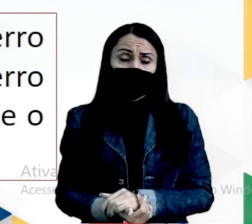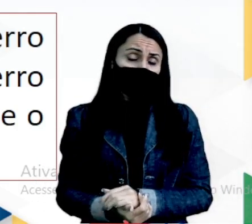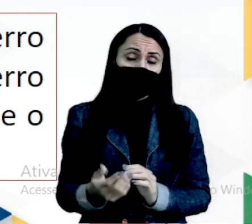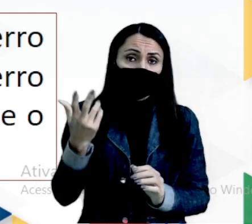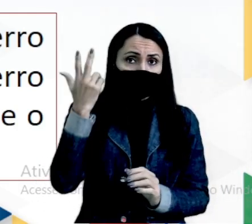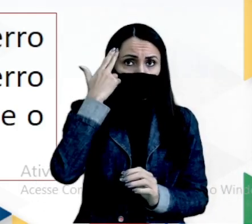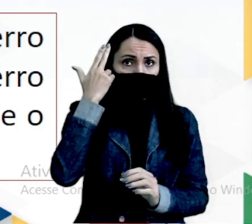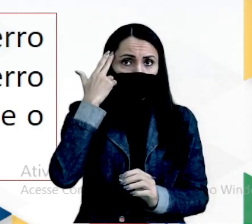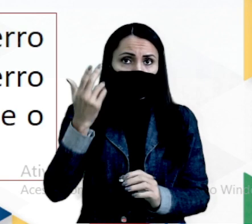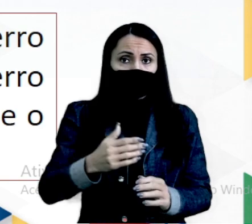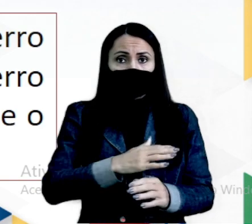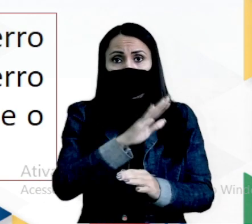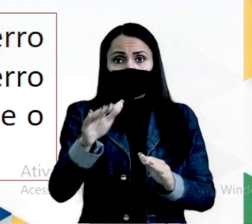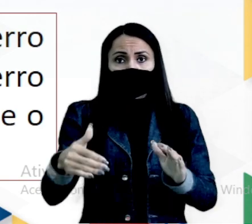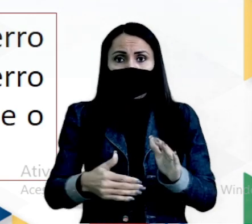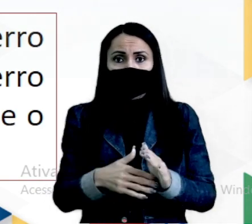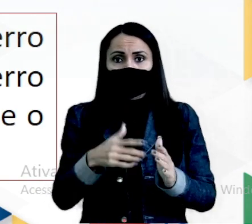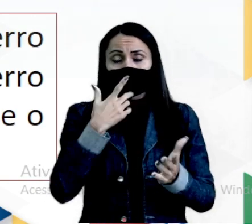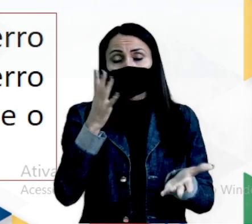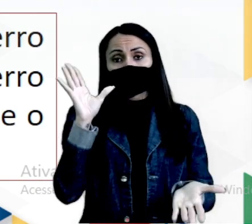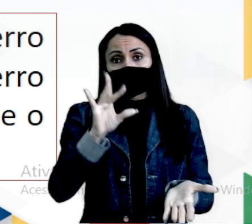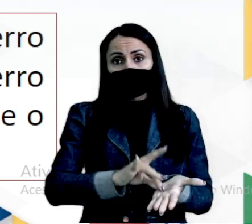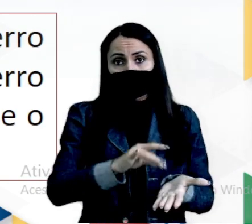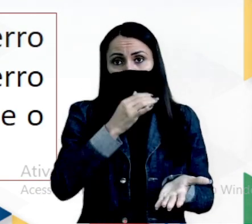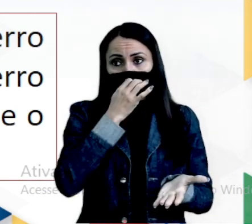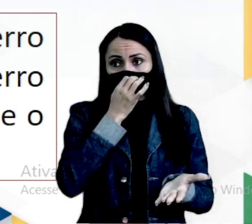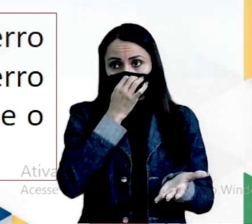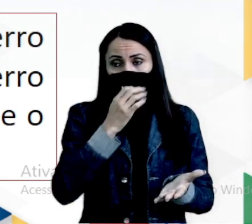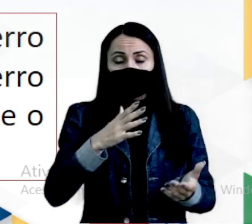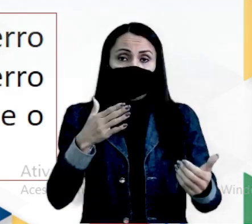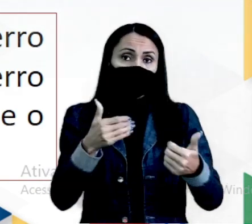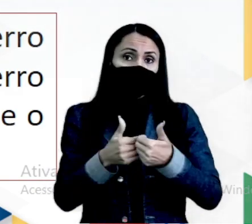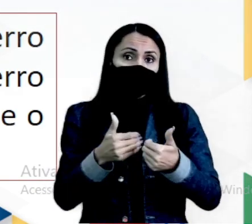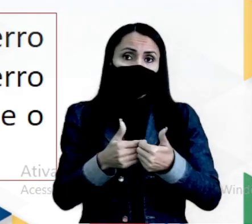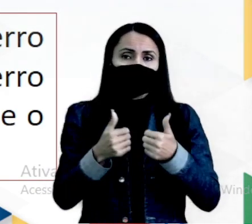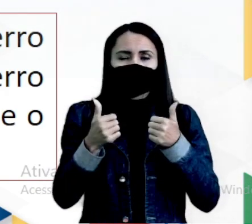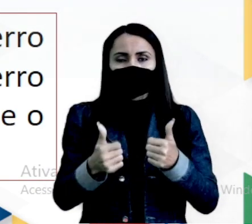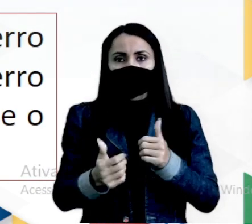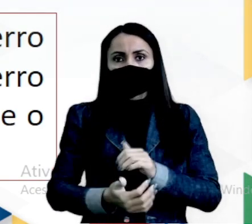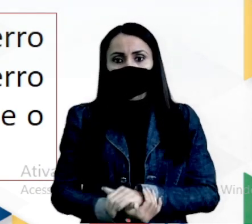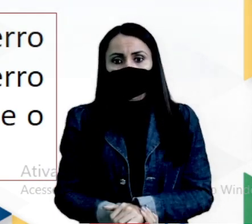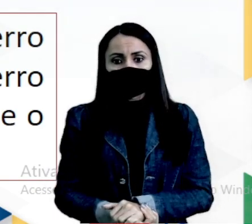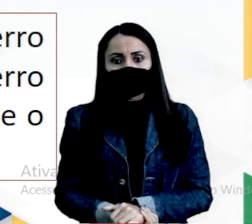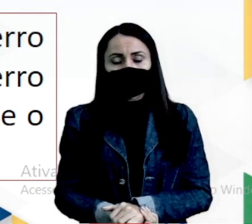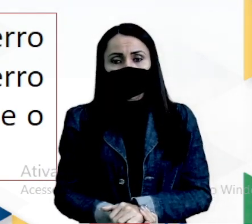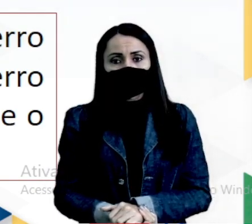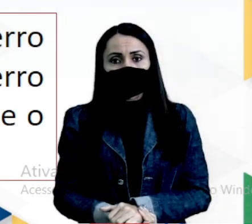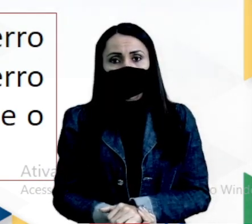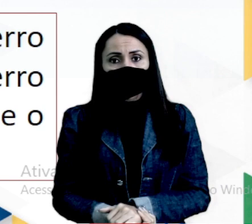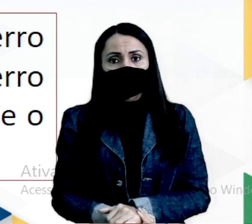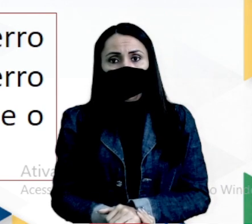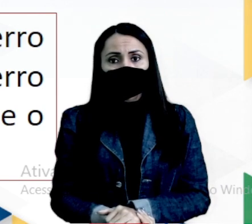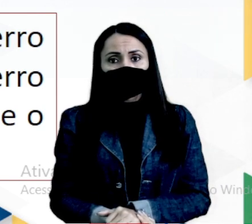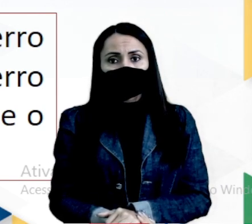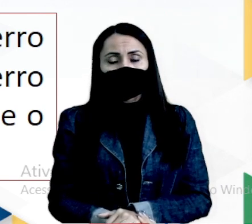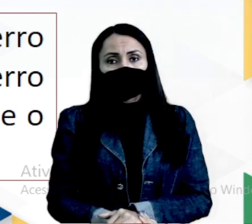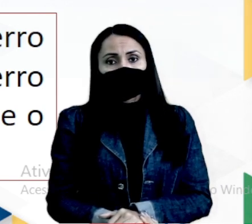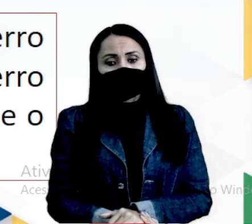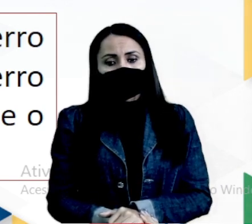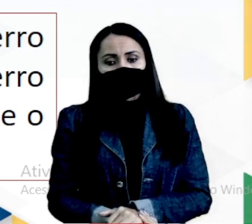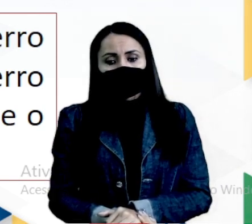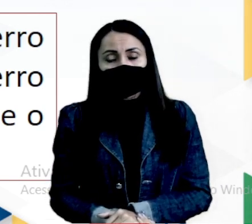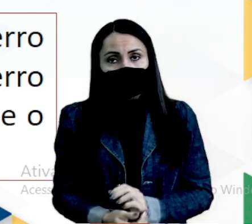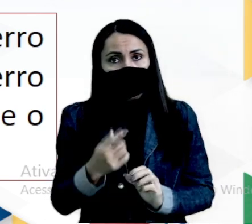natural. Toda medição, na realidade, ela é aproximada. Tranquilo? Não, né? Você não sabia, né?